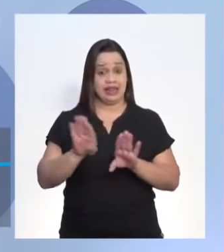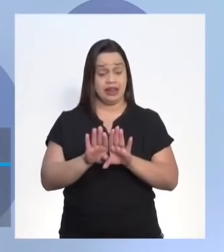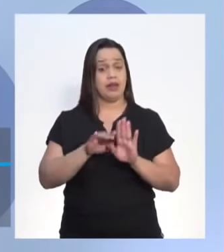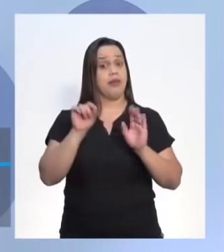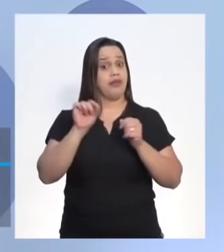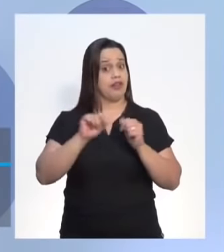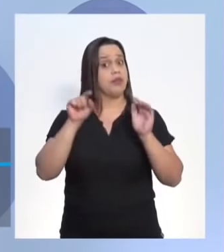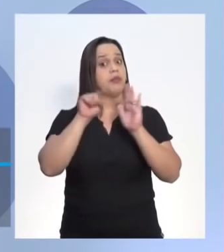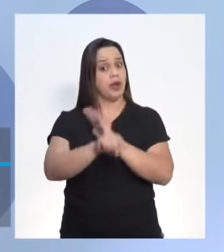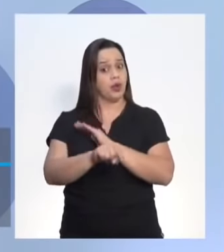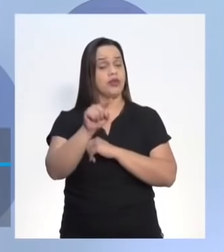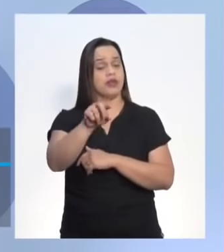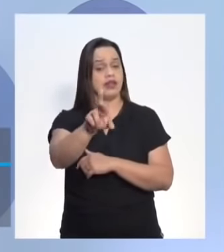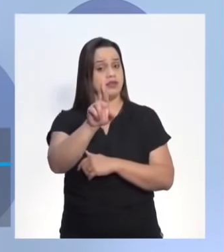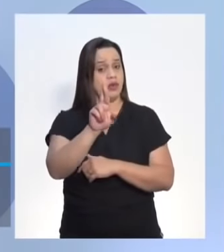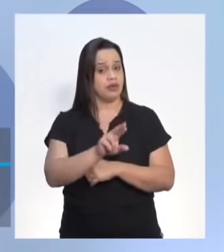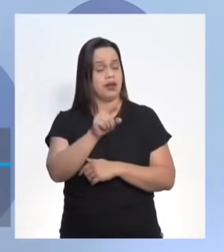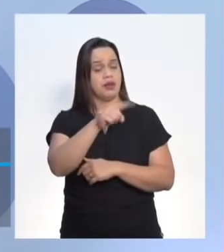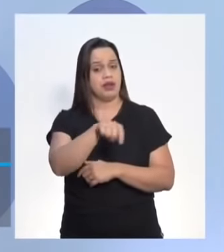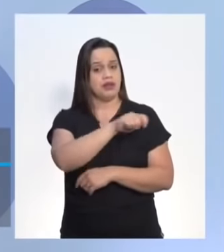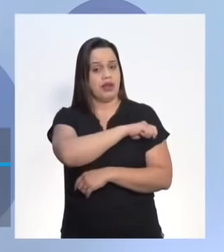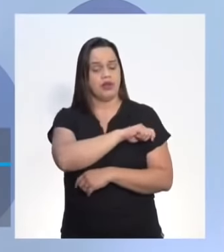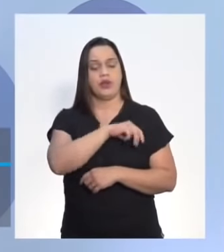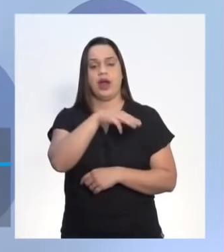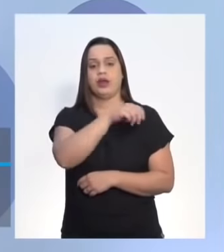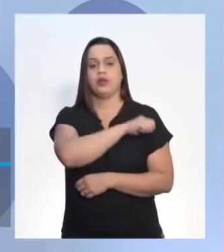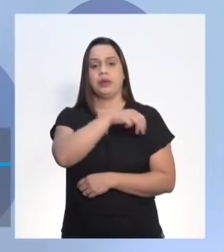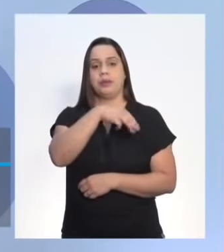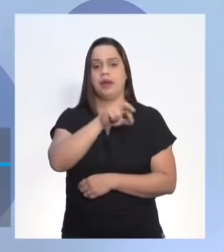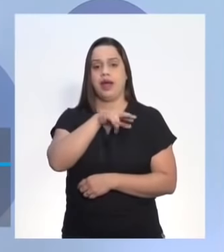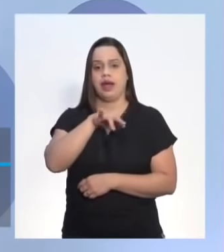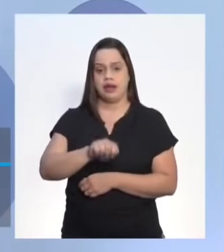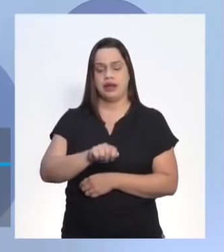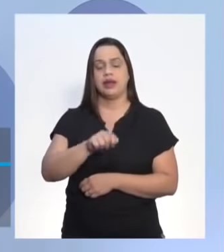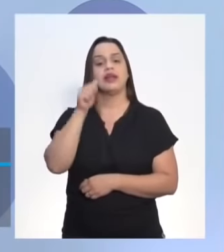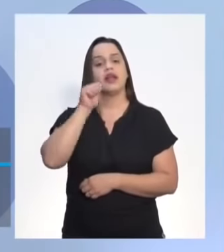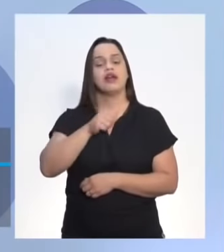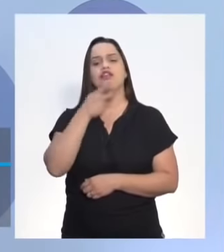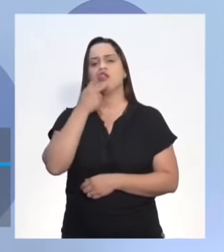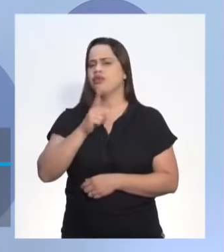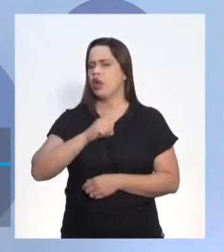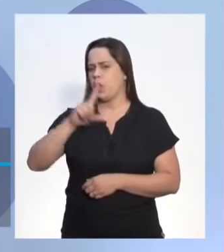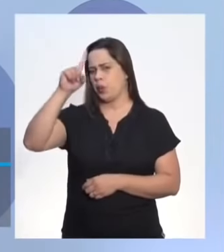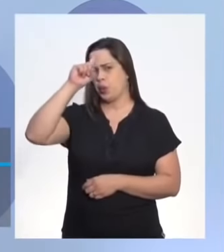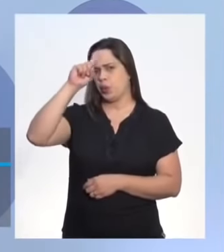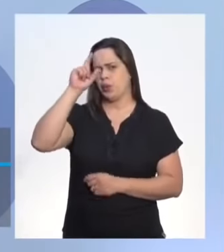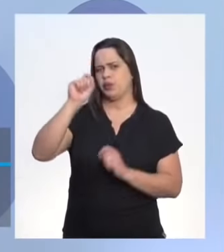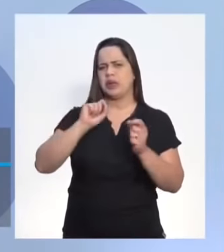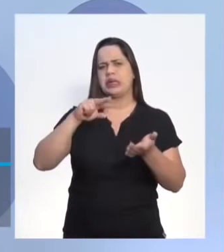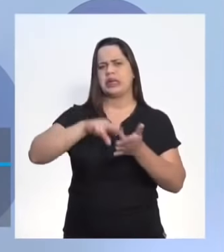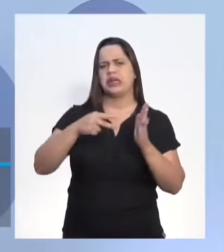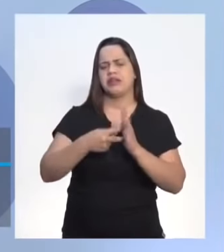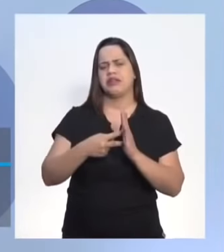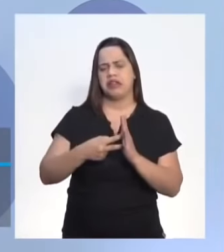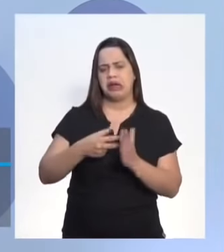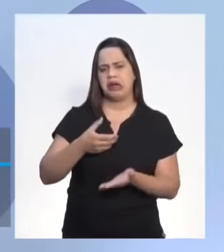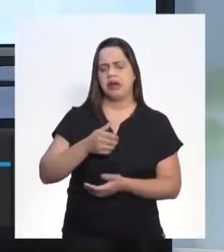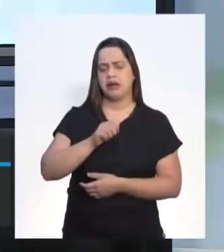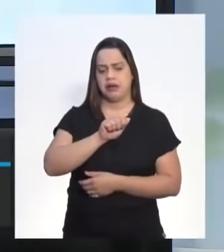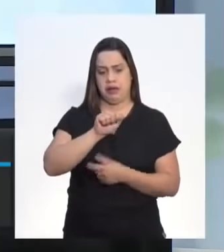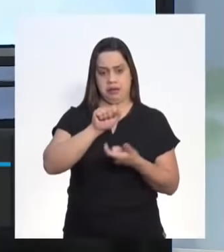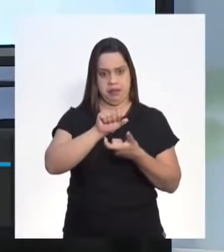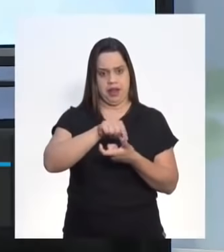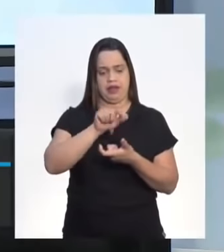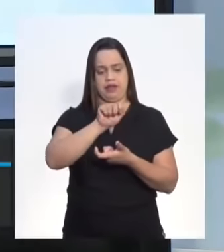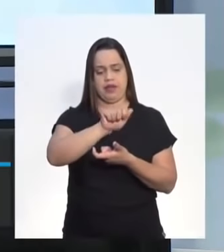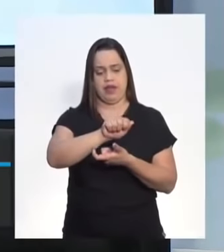Outra pergunta aí para você. Maria Eduarda colocou: eu tenho uma dúvida, o que significa à vista? À vista é você